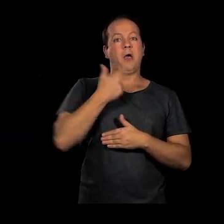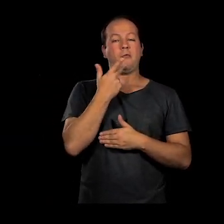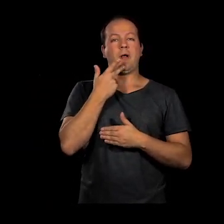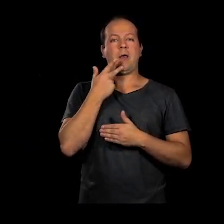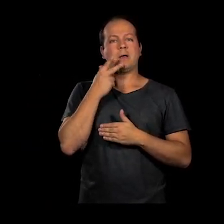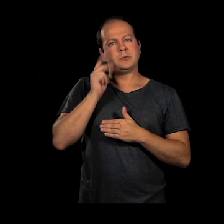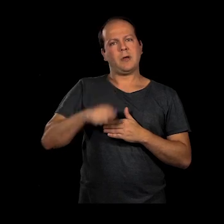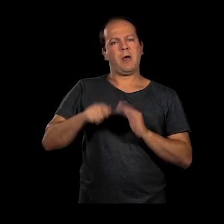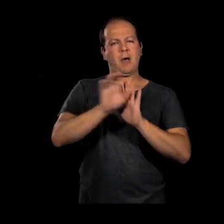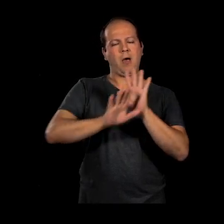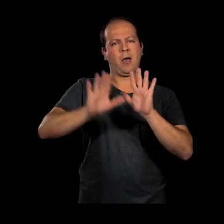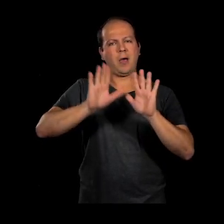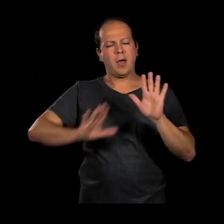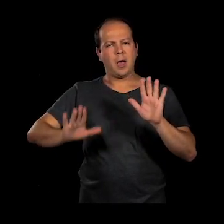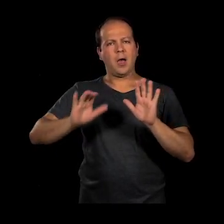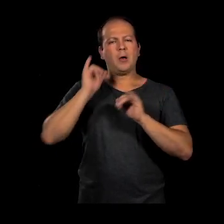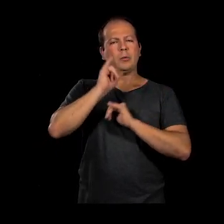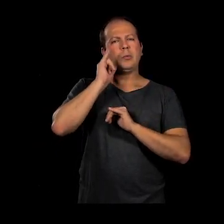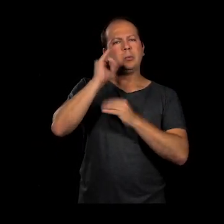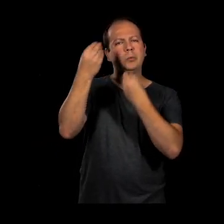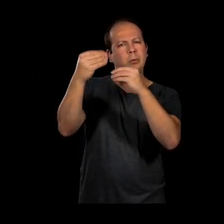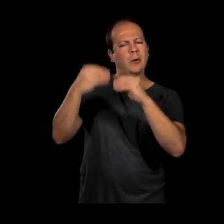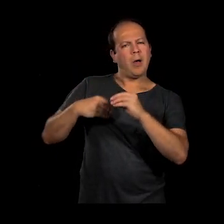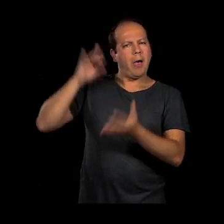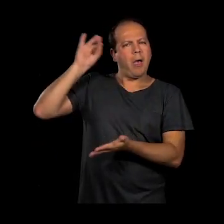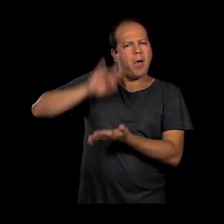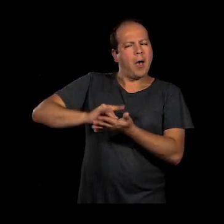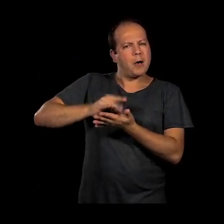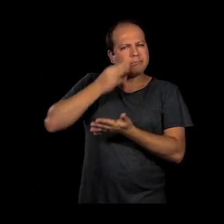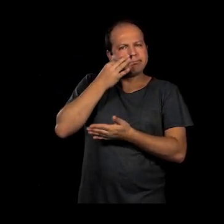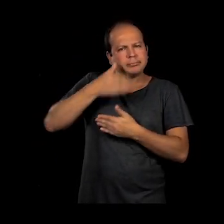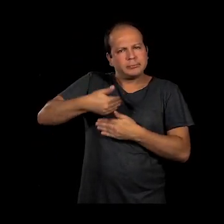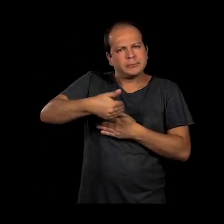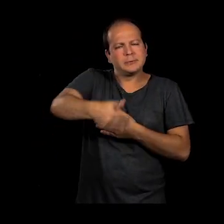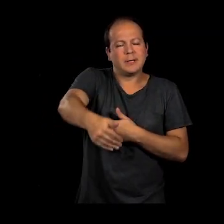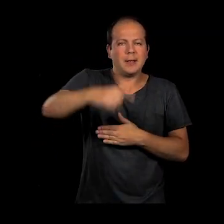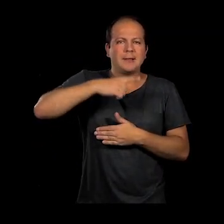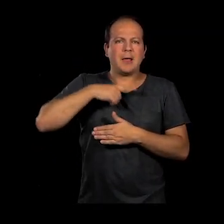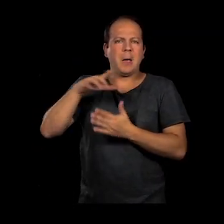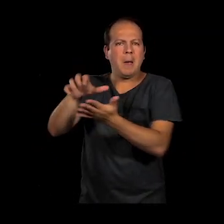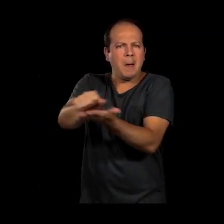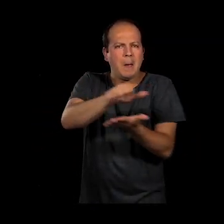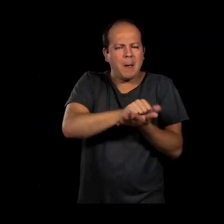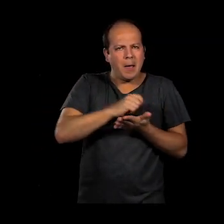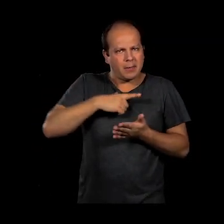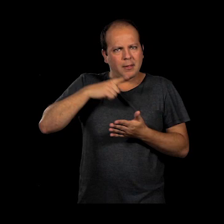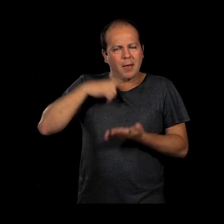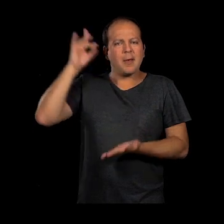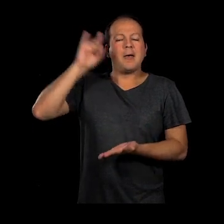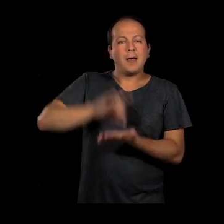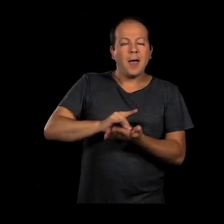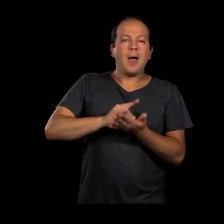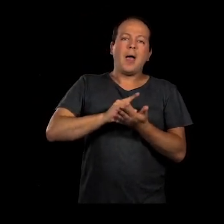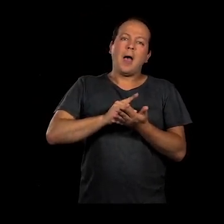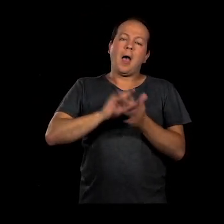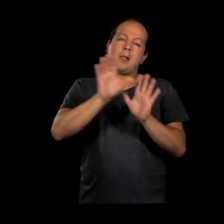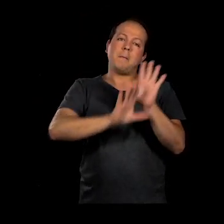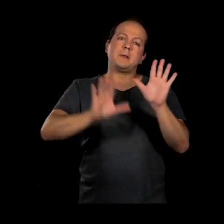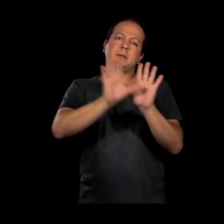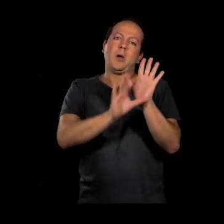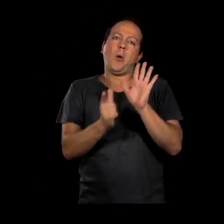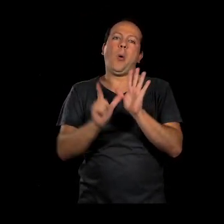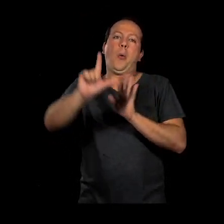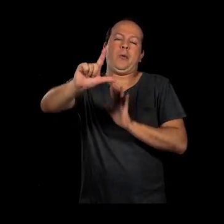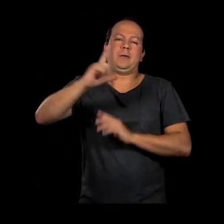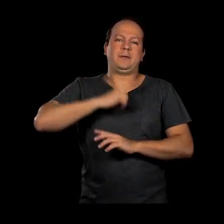que a animação, que o documentário seria uma busca do real ali, de alguma forma, né, de registrar uma situação real, talvez a animação seja o oposto disso,